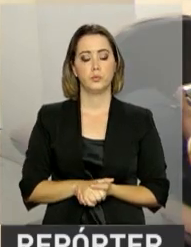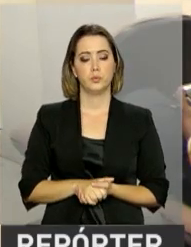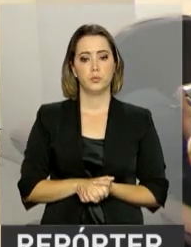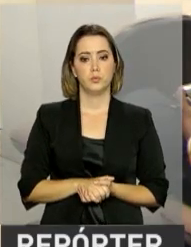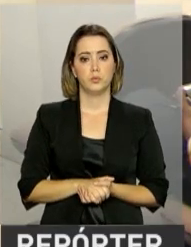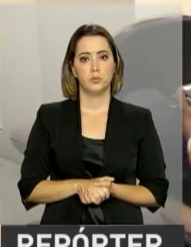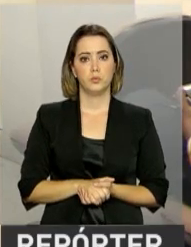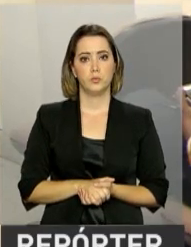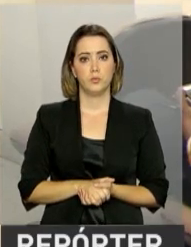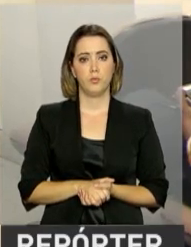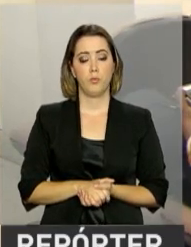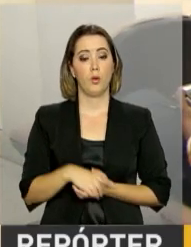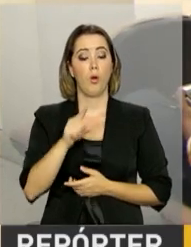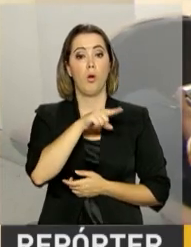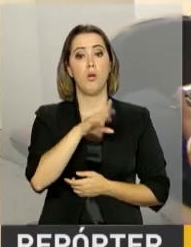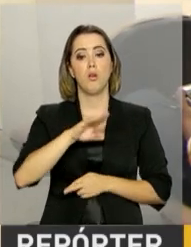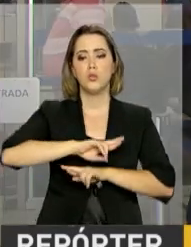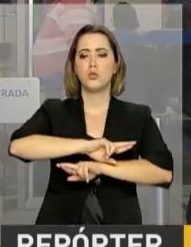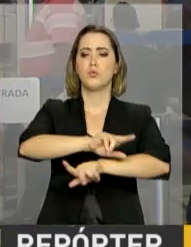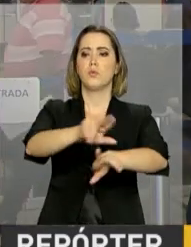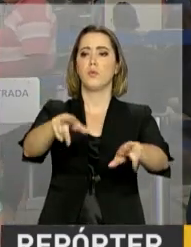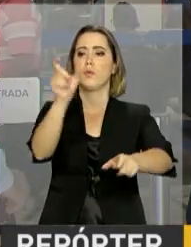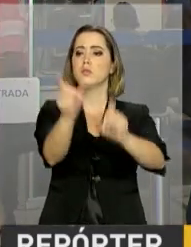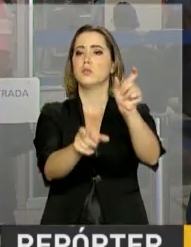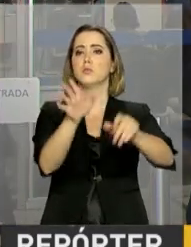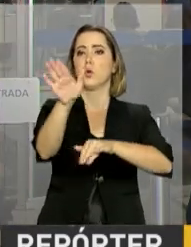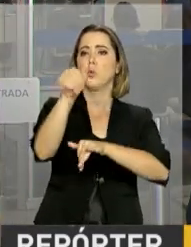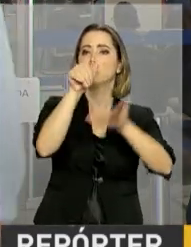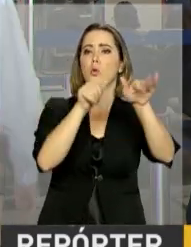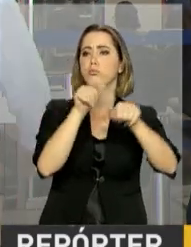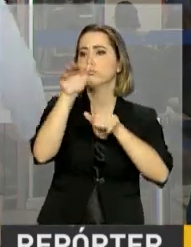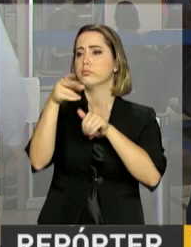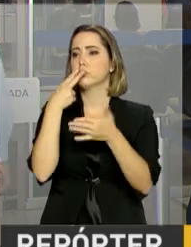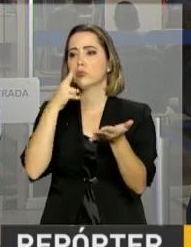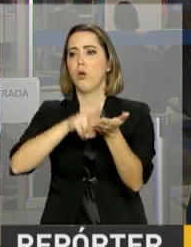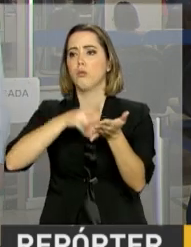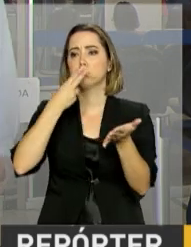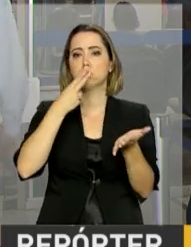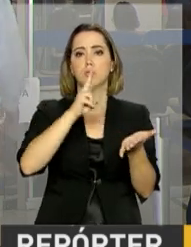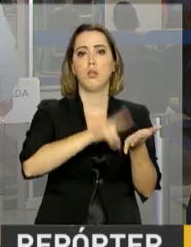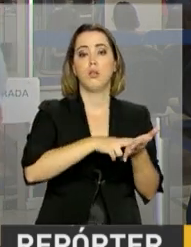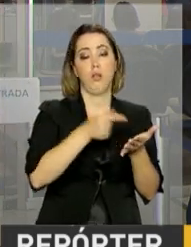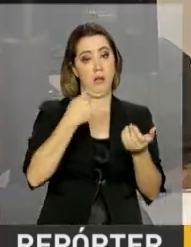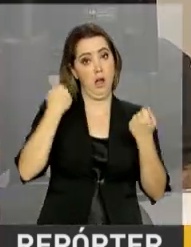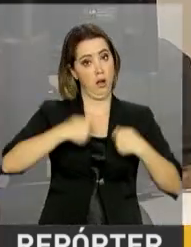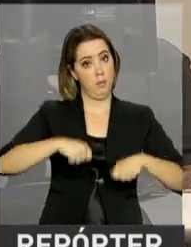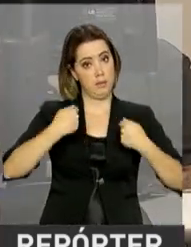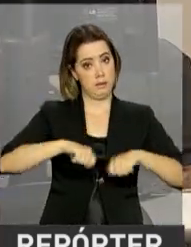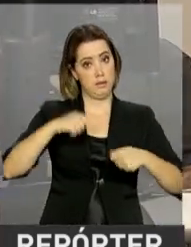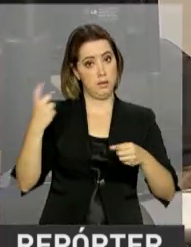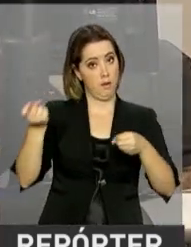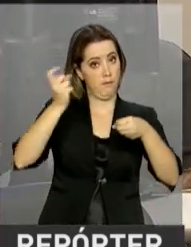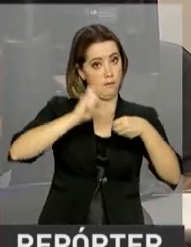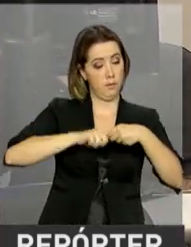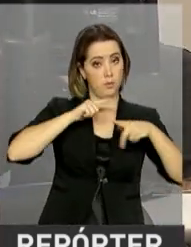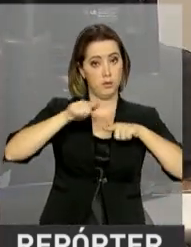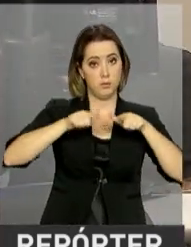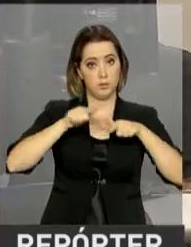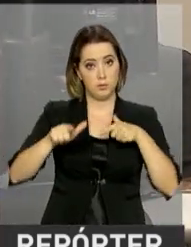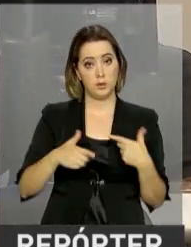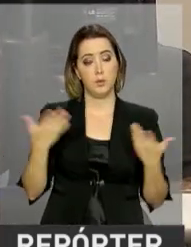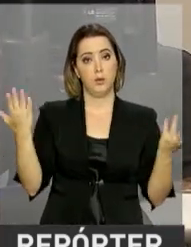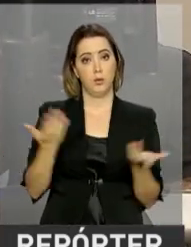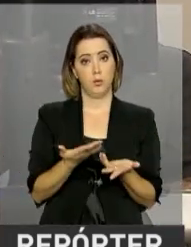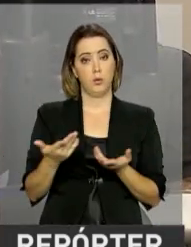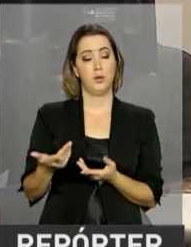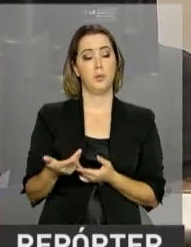8 em cada 10 brasileiros que recebem auxílio-doença já deveriam ter voltado ao trabalho. Para reverter essa situação, o